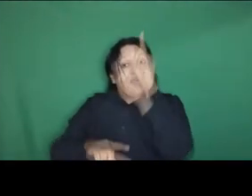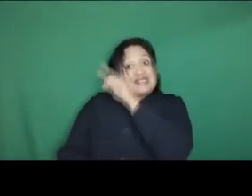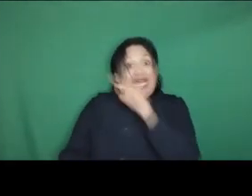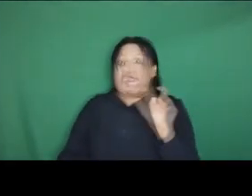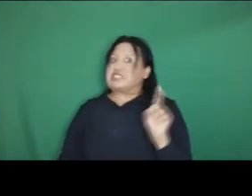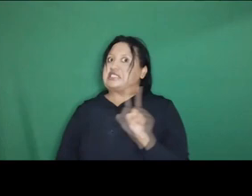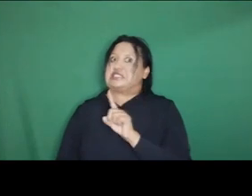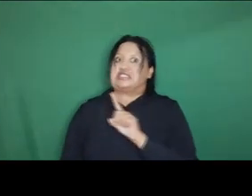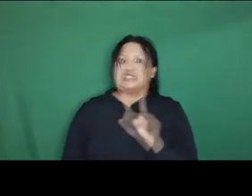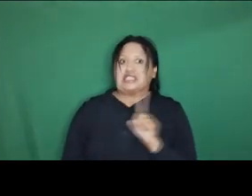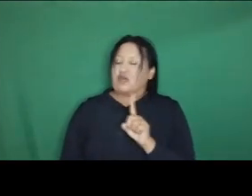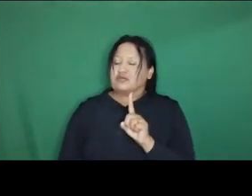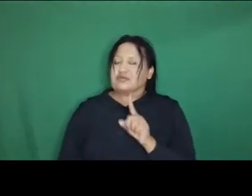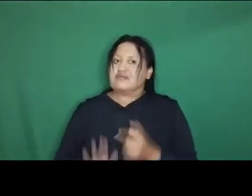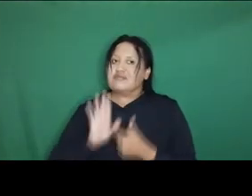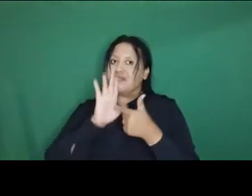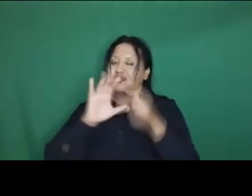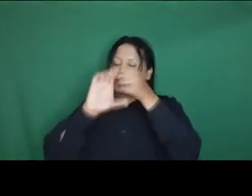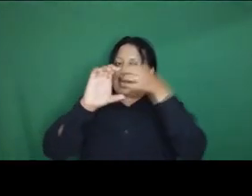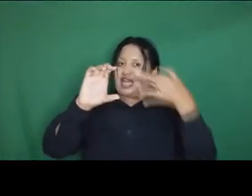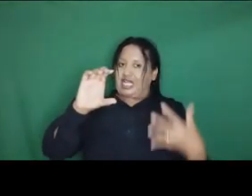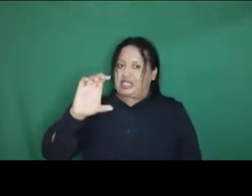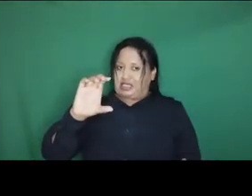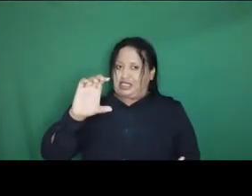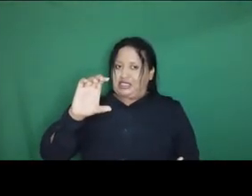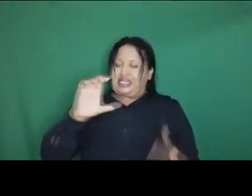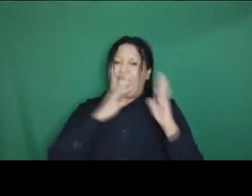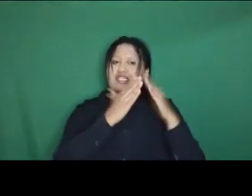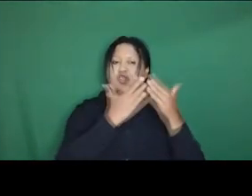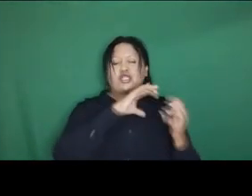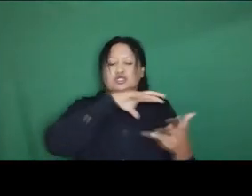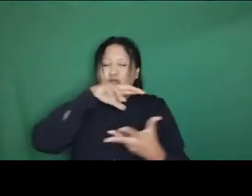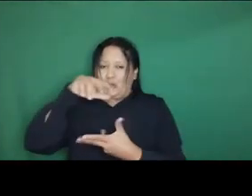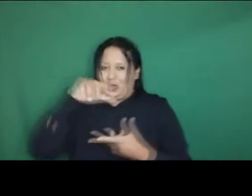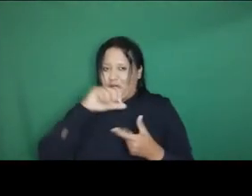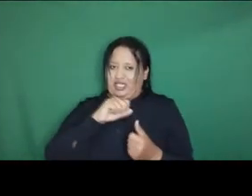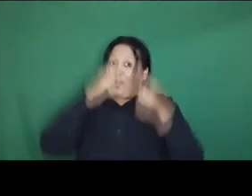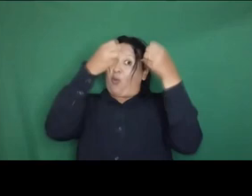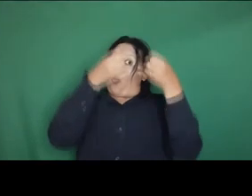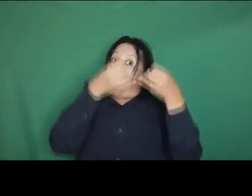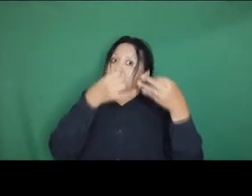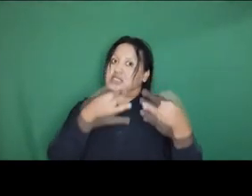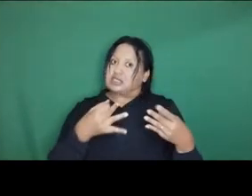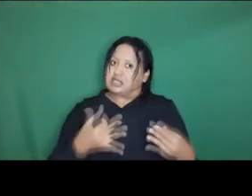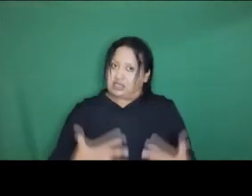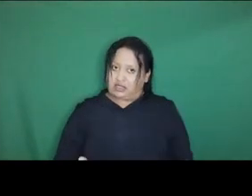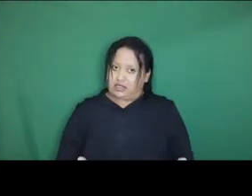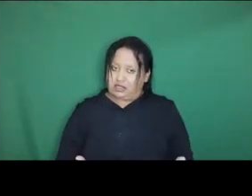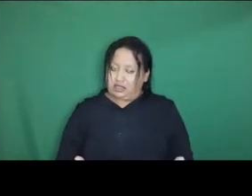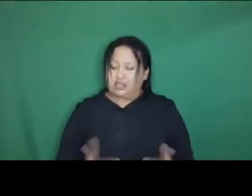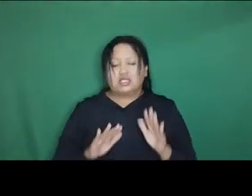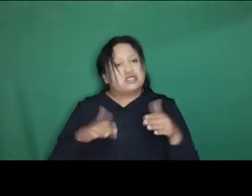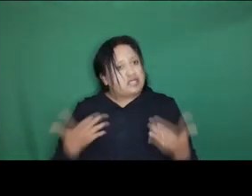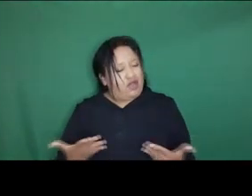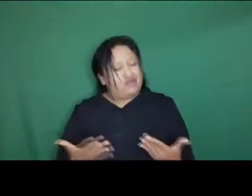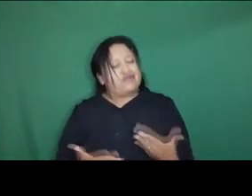não expressa as características da escola da geografia quantitativa Então